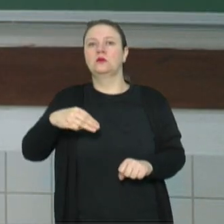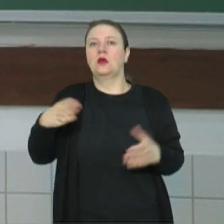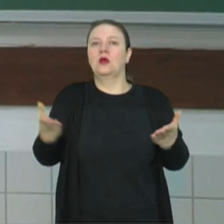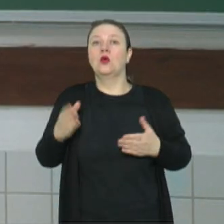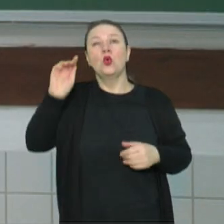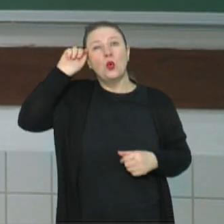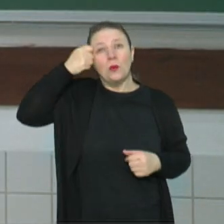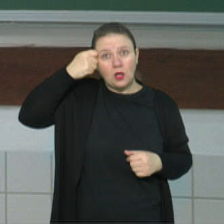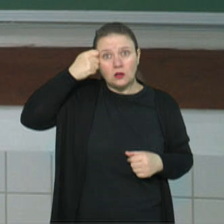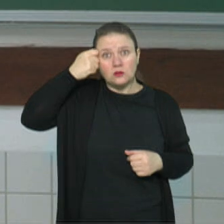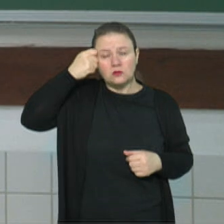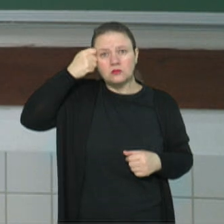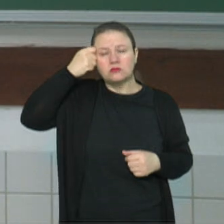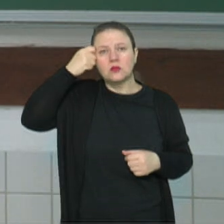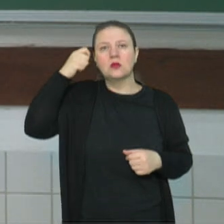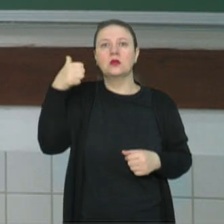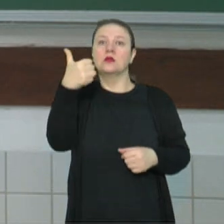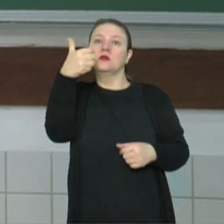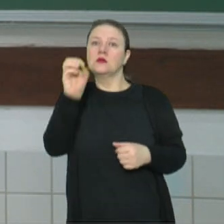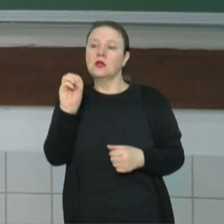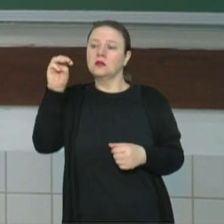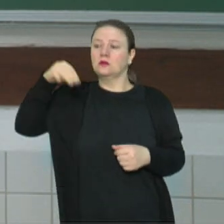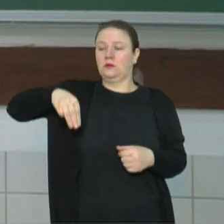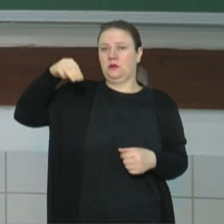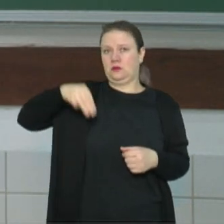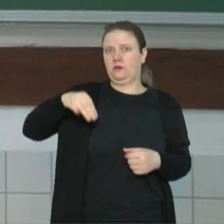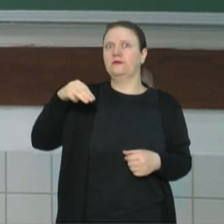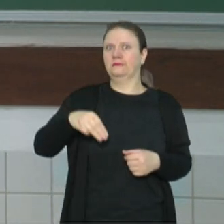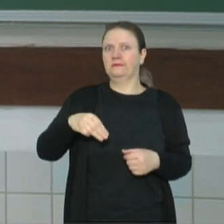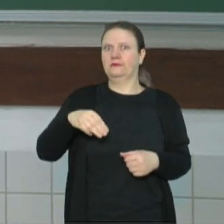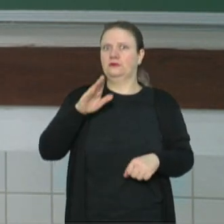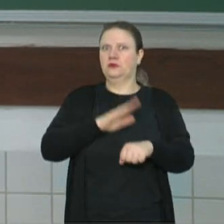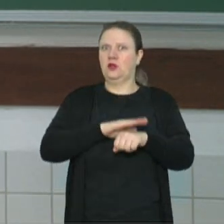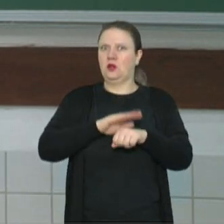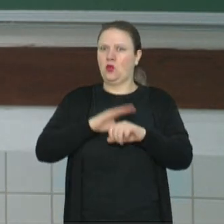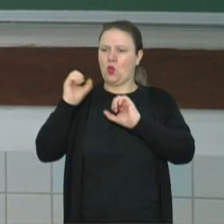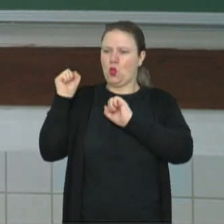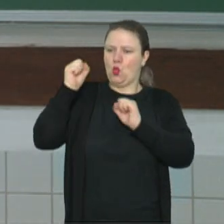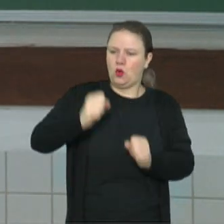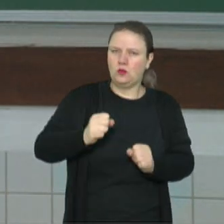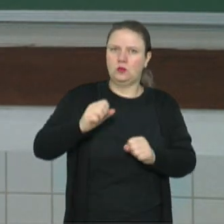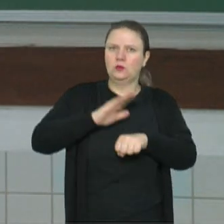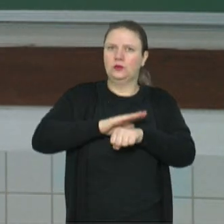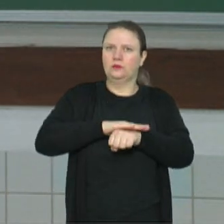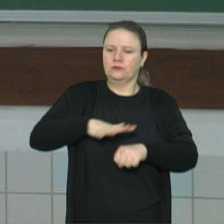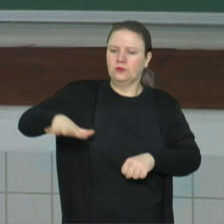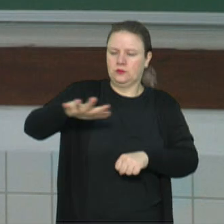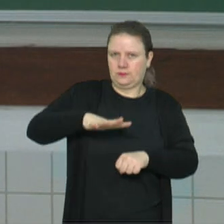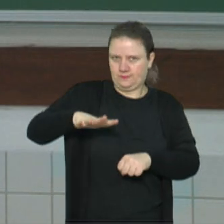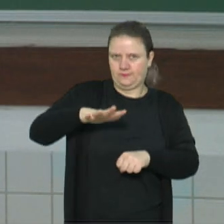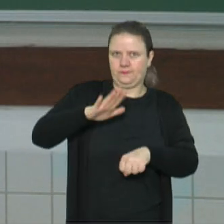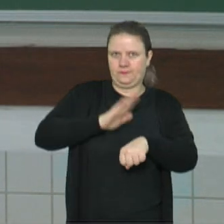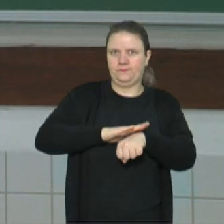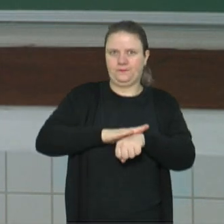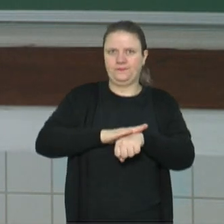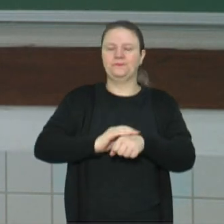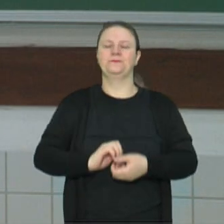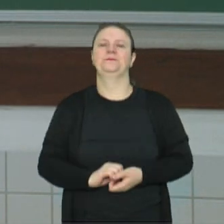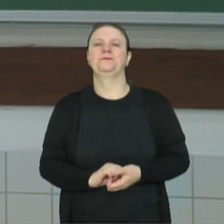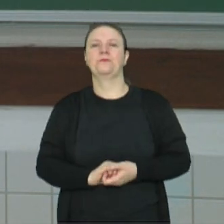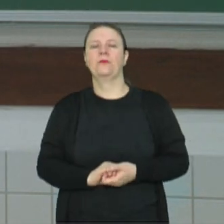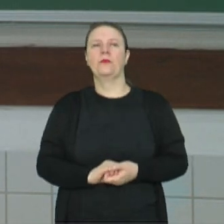última graduação lá, né? É 10 minutos o combate. Então, dependendo da faixa que o atleta está, é a duração da